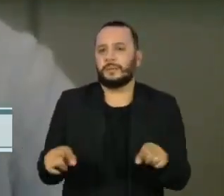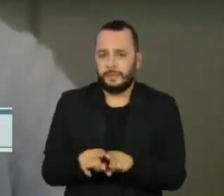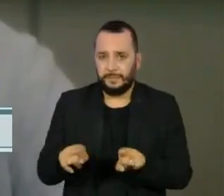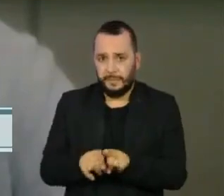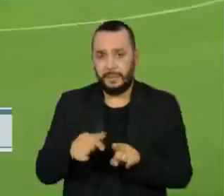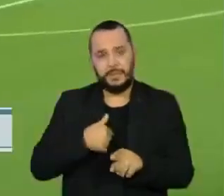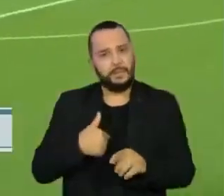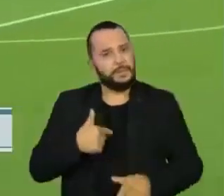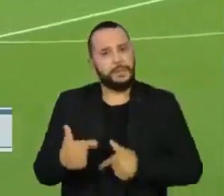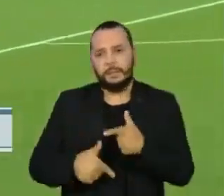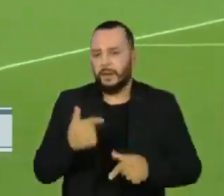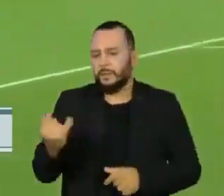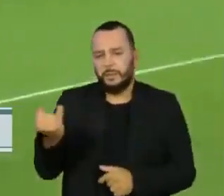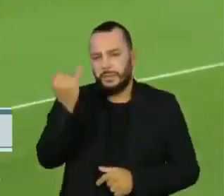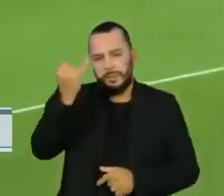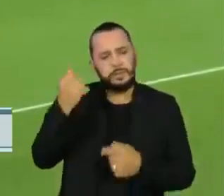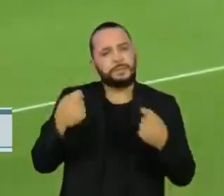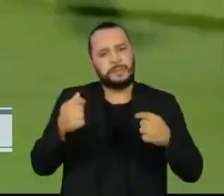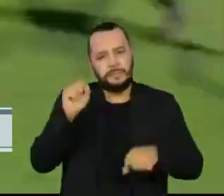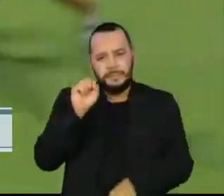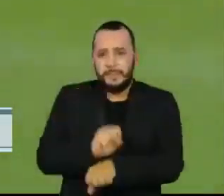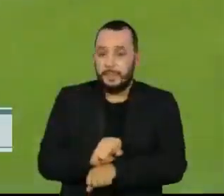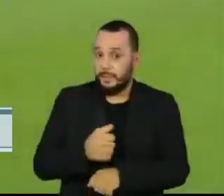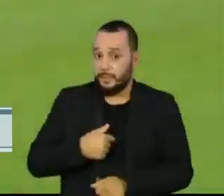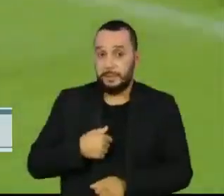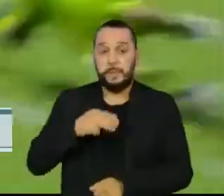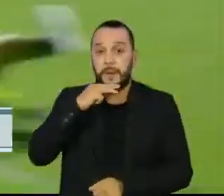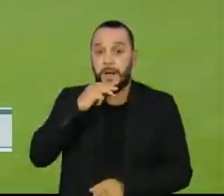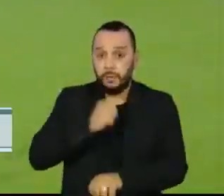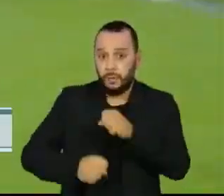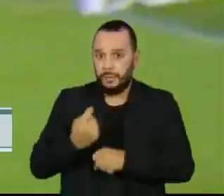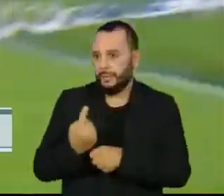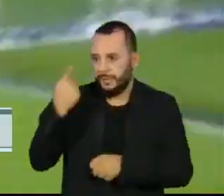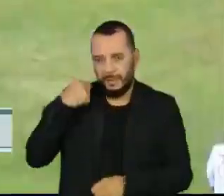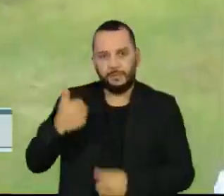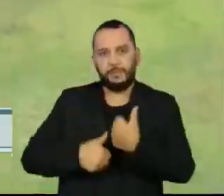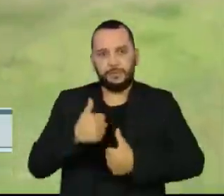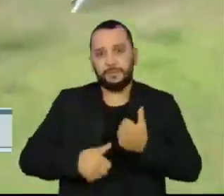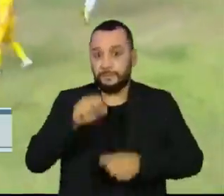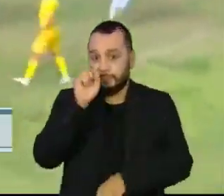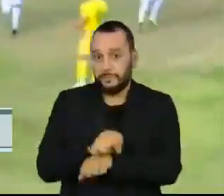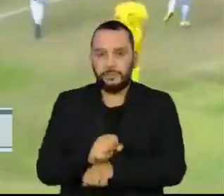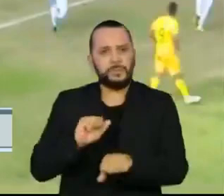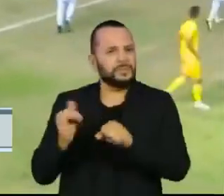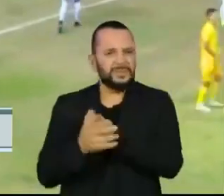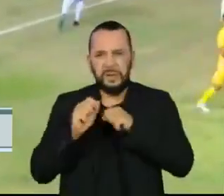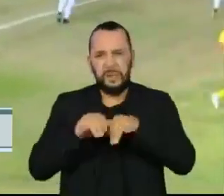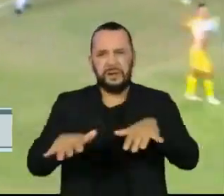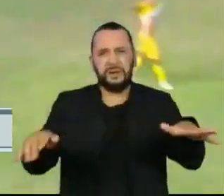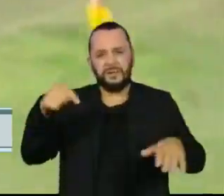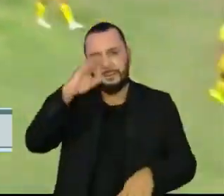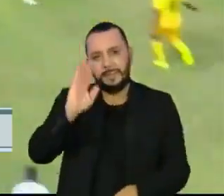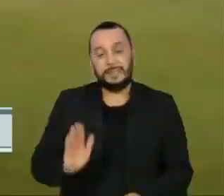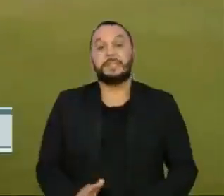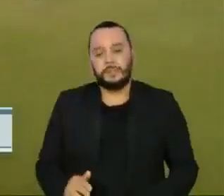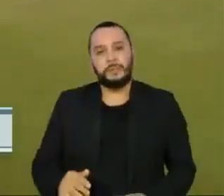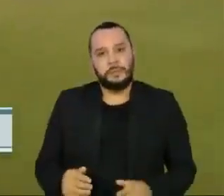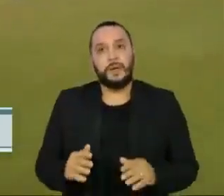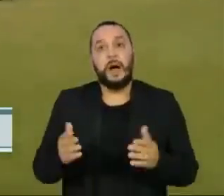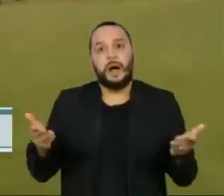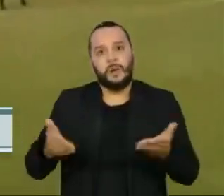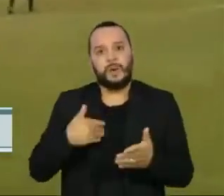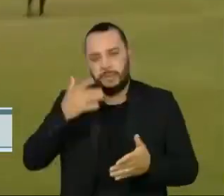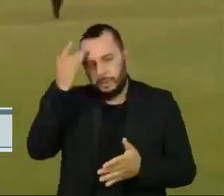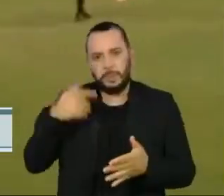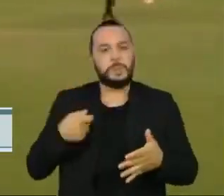sejam essenciais... O futebol parou pela primeira vez em março do ano passado, assim que a pandemia se agravou no Brasil. A pressão dos dirigentes, no